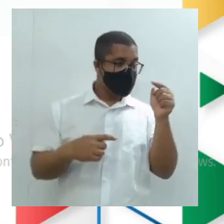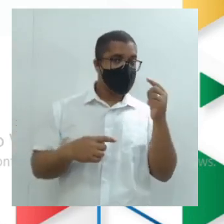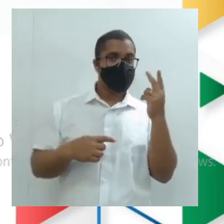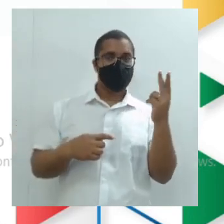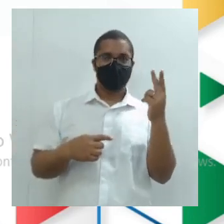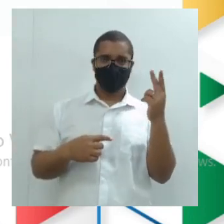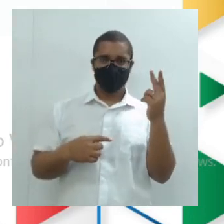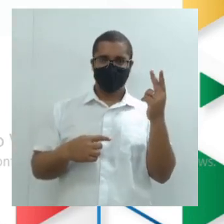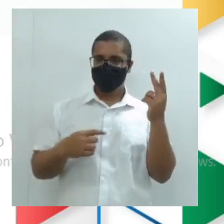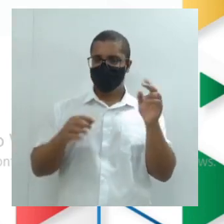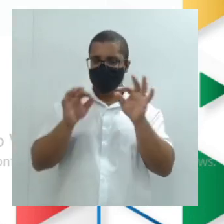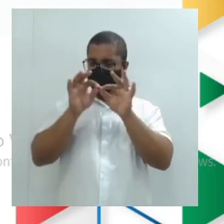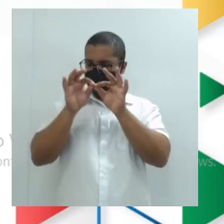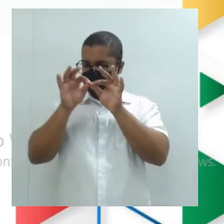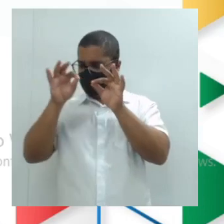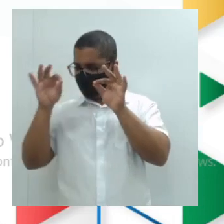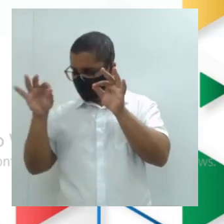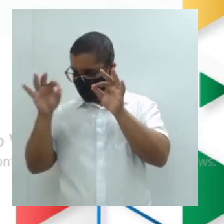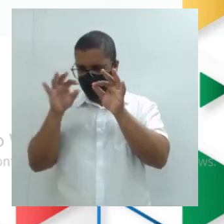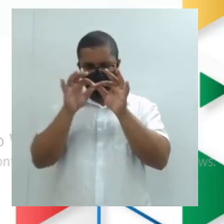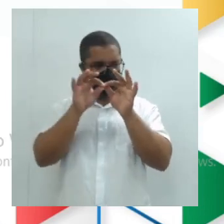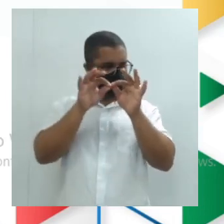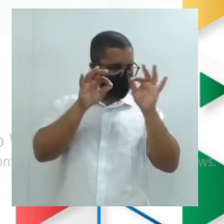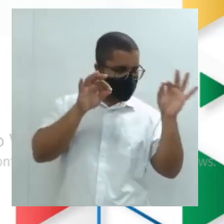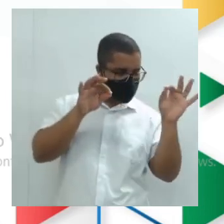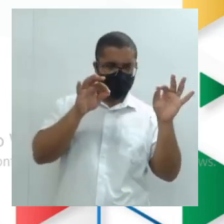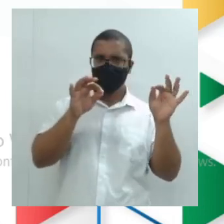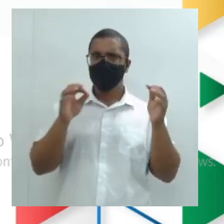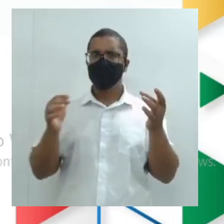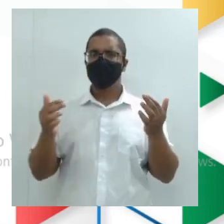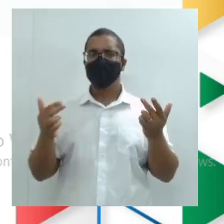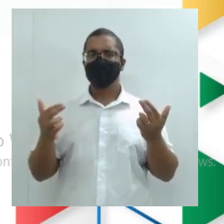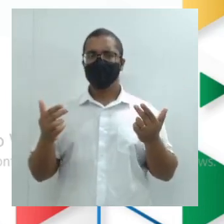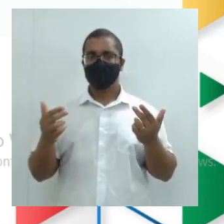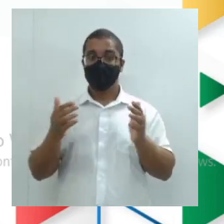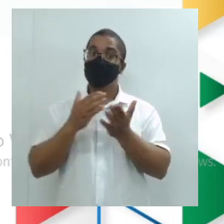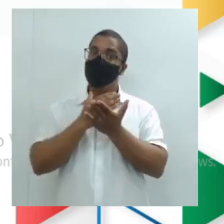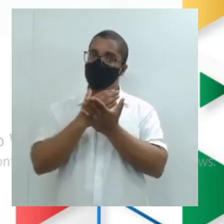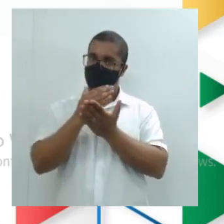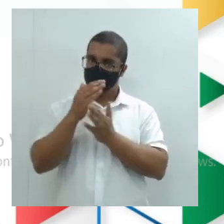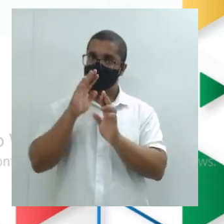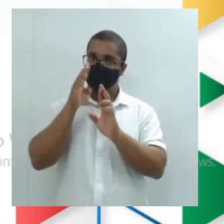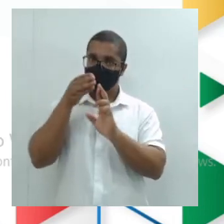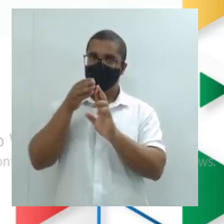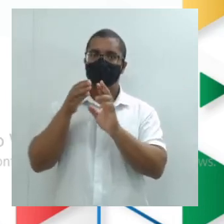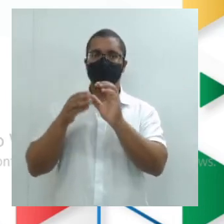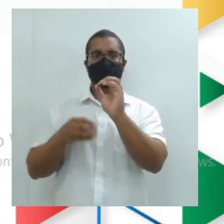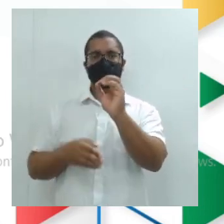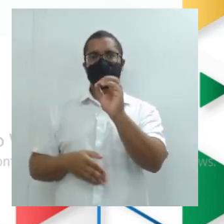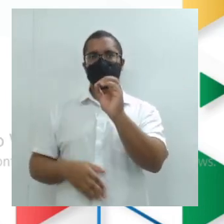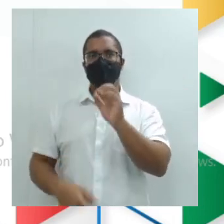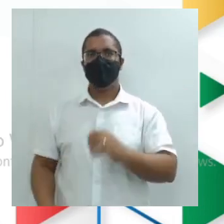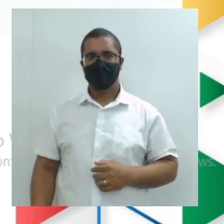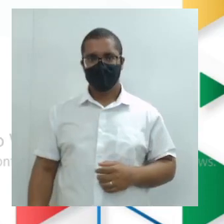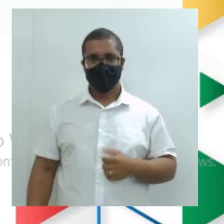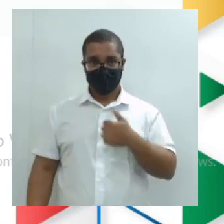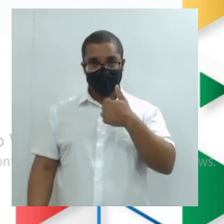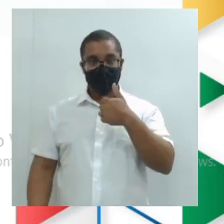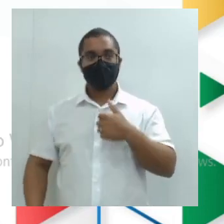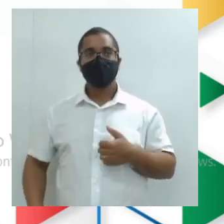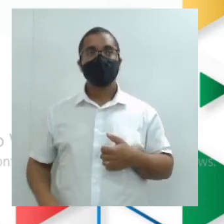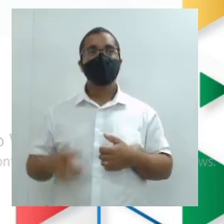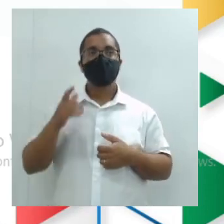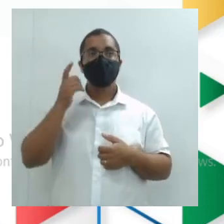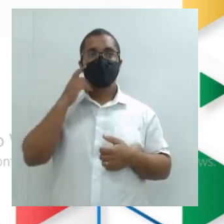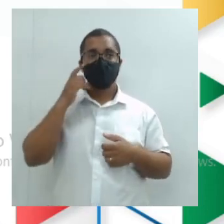mesma distância, tomando como origem o 0. Tomamos como referência o ponto 0, ok? Então,